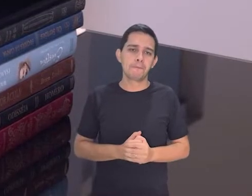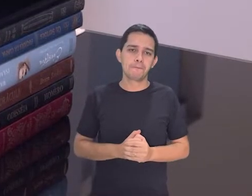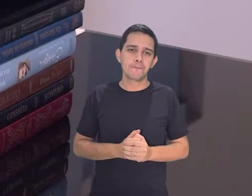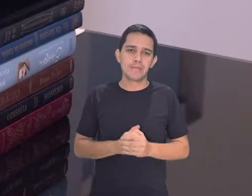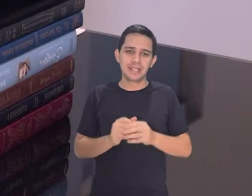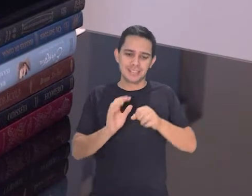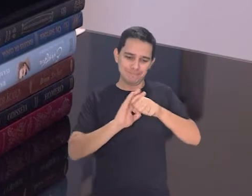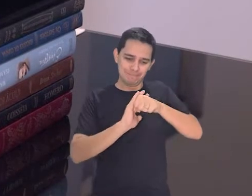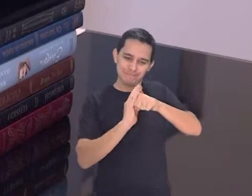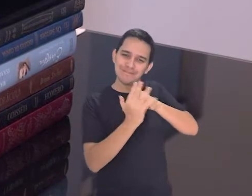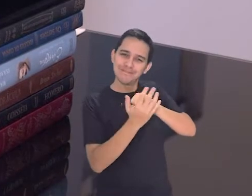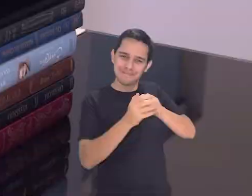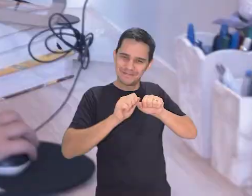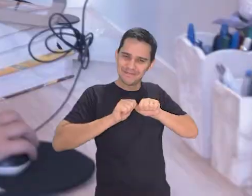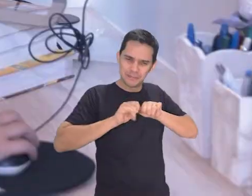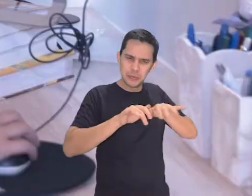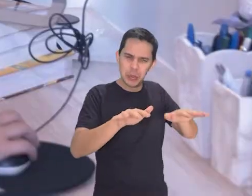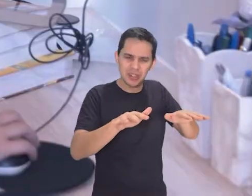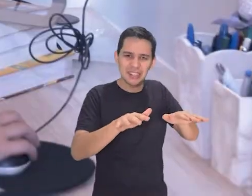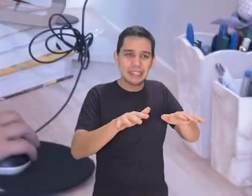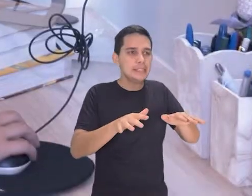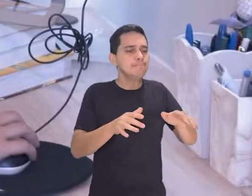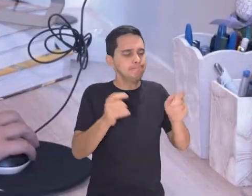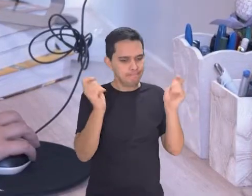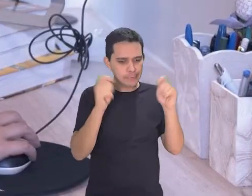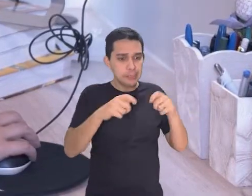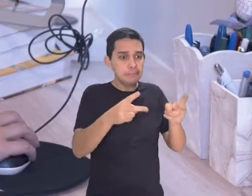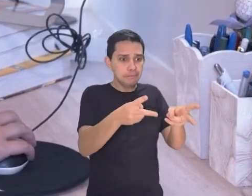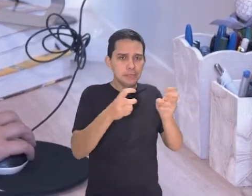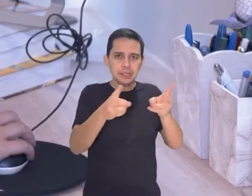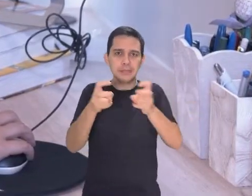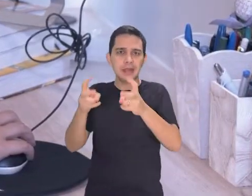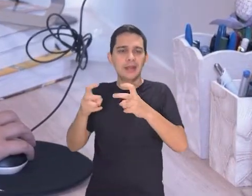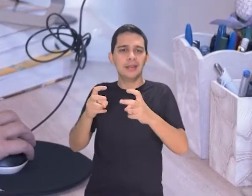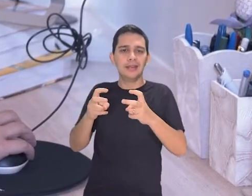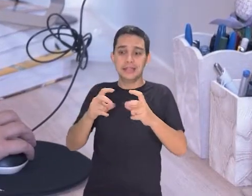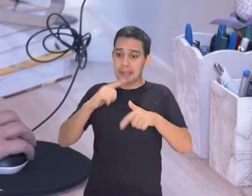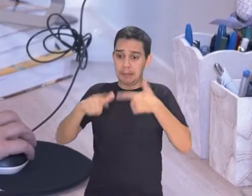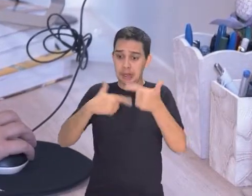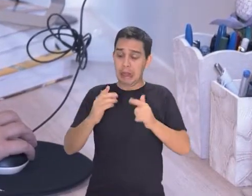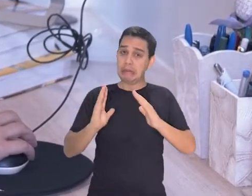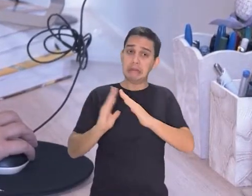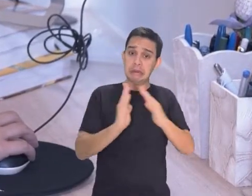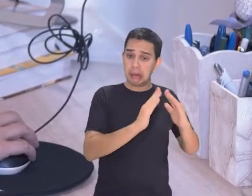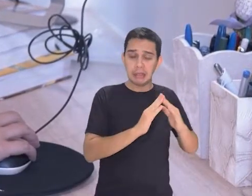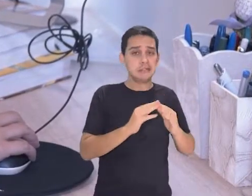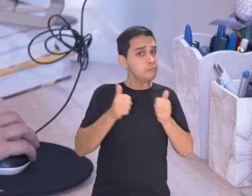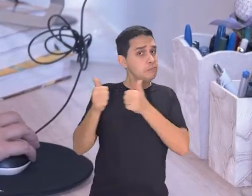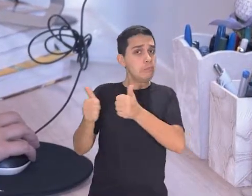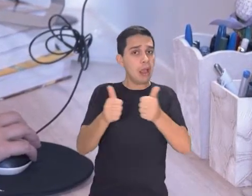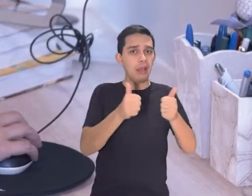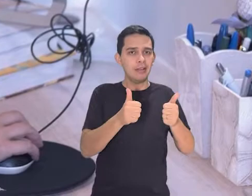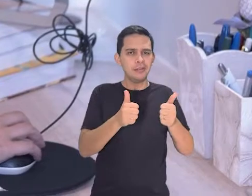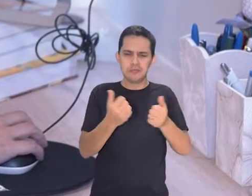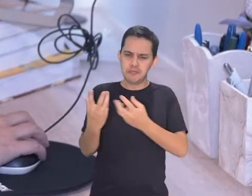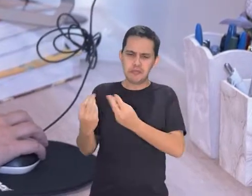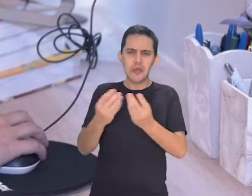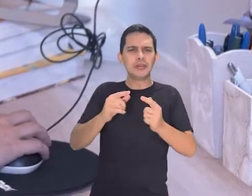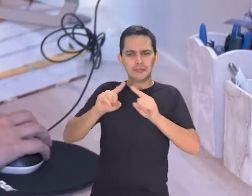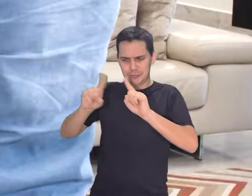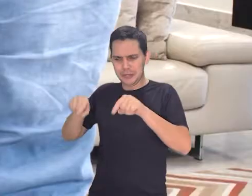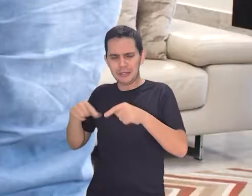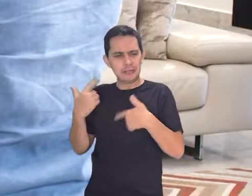uma realidade possível, onde funcionários conseguem entregar resultados estando no conforto de seus